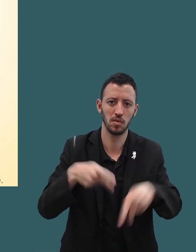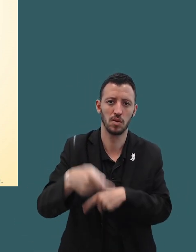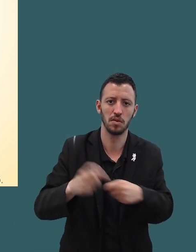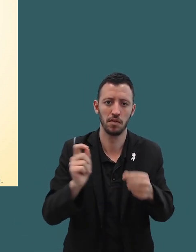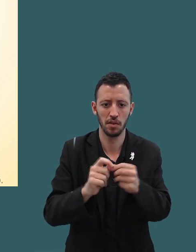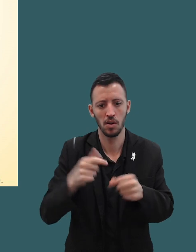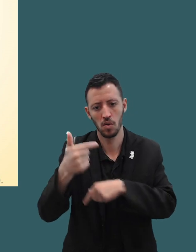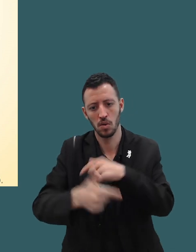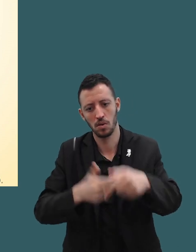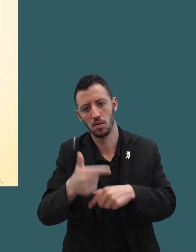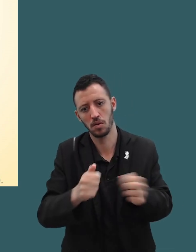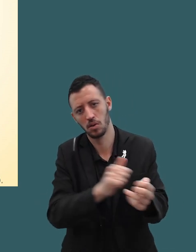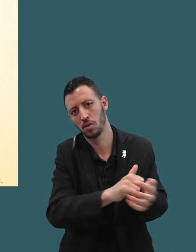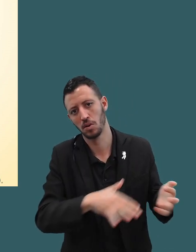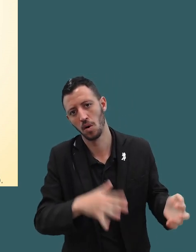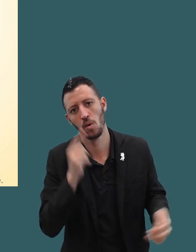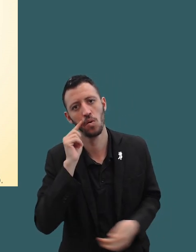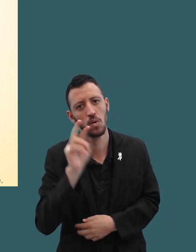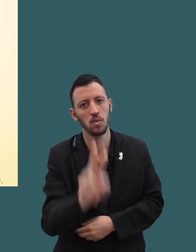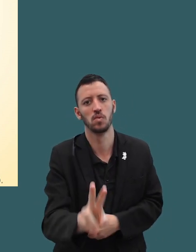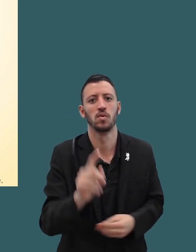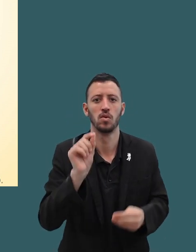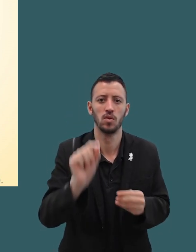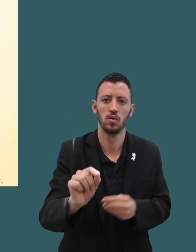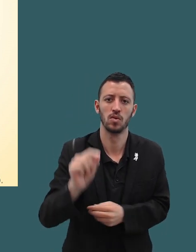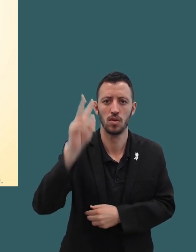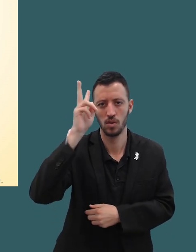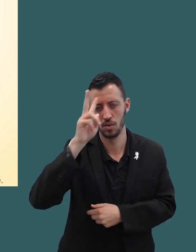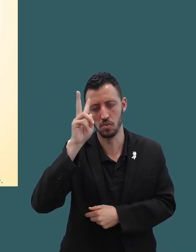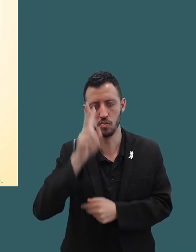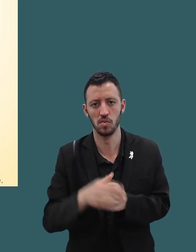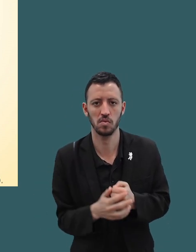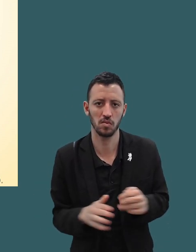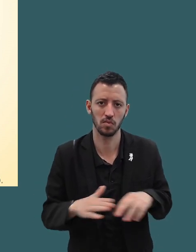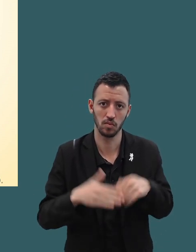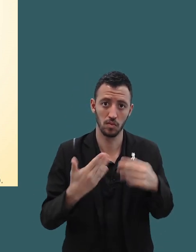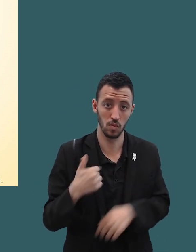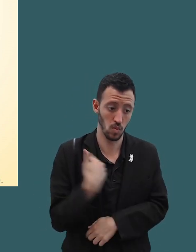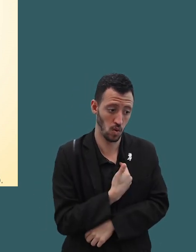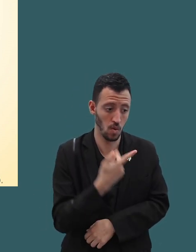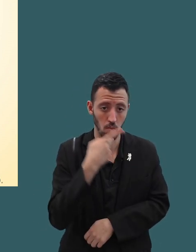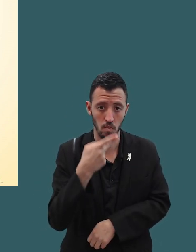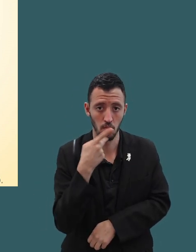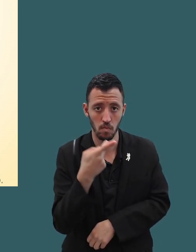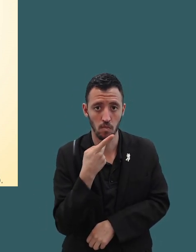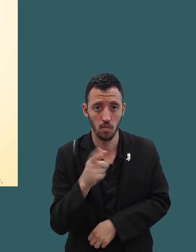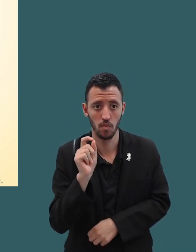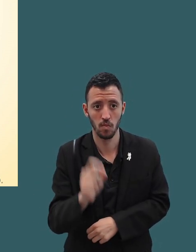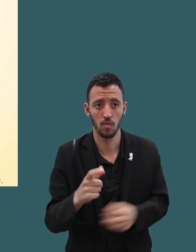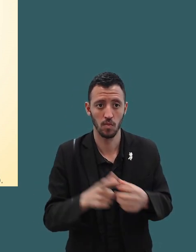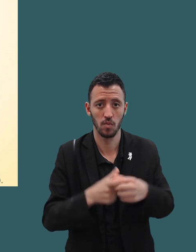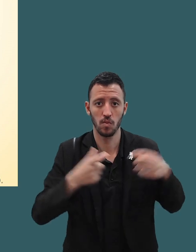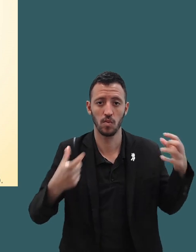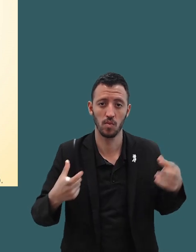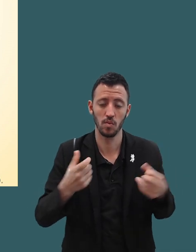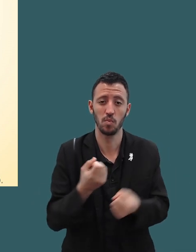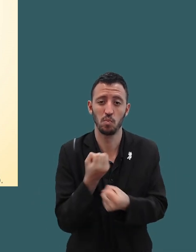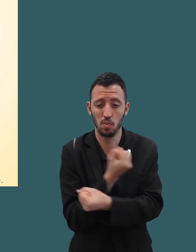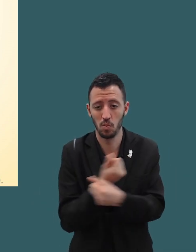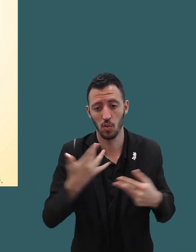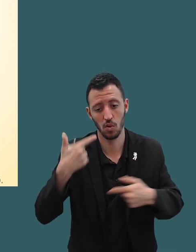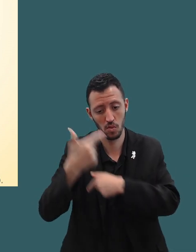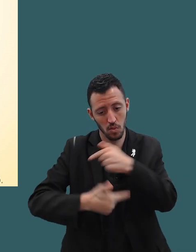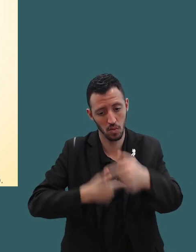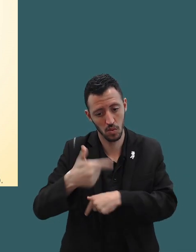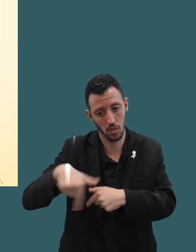fazer atividades com esse olhar, com esse recorte. Então, a gente está falando aqui de ampliar em muito o